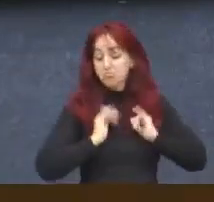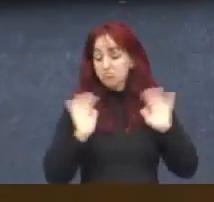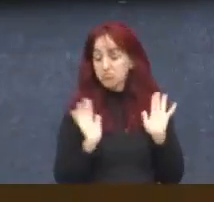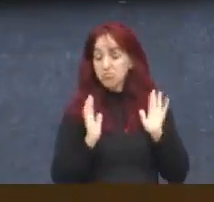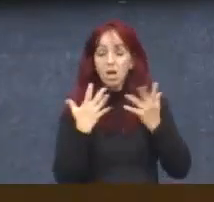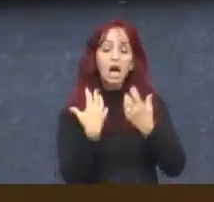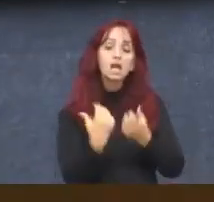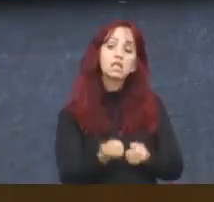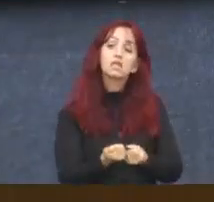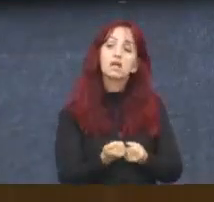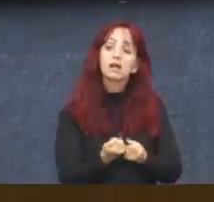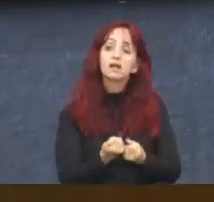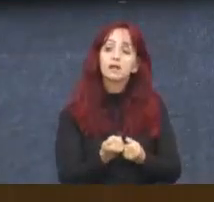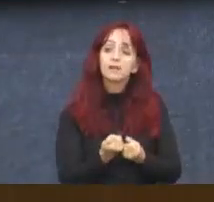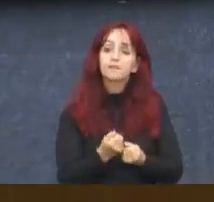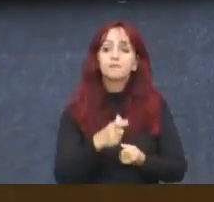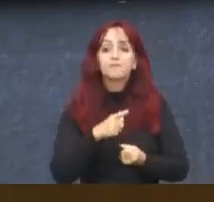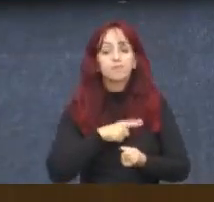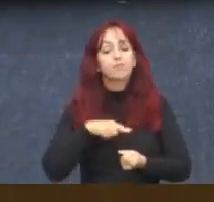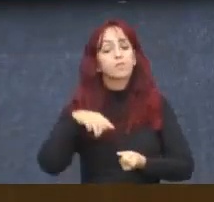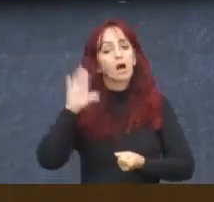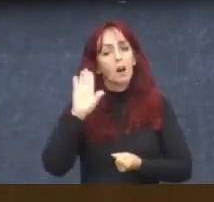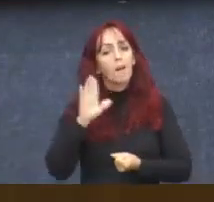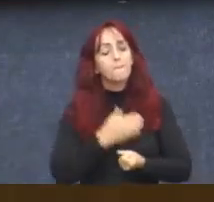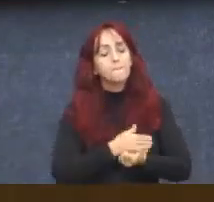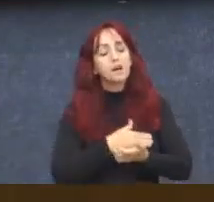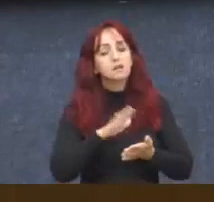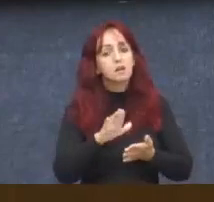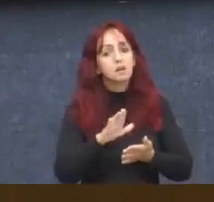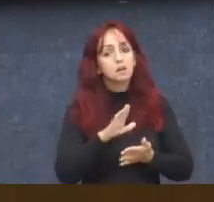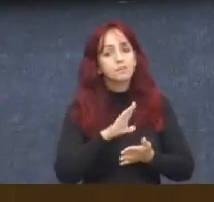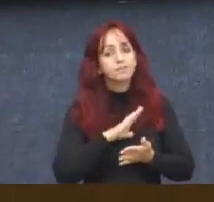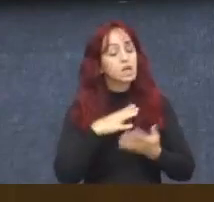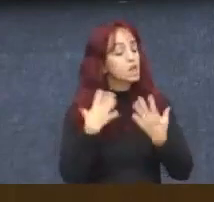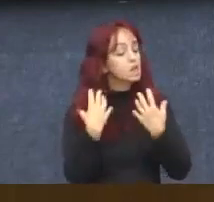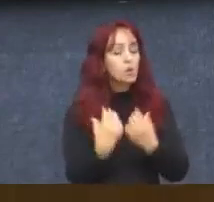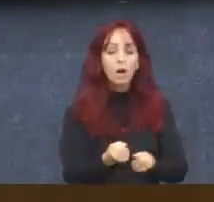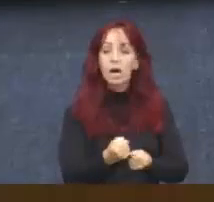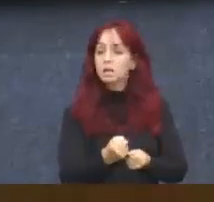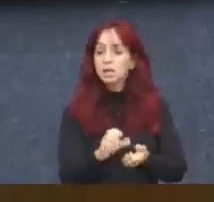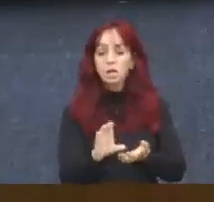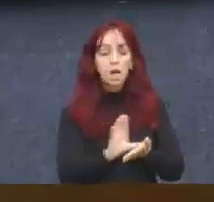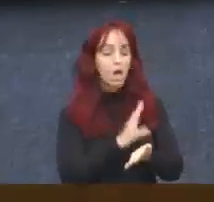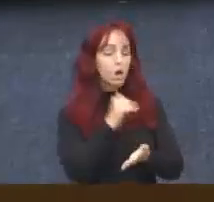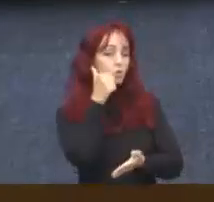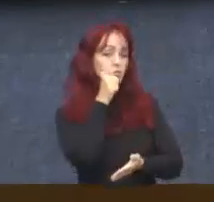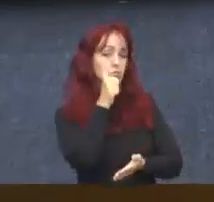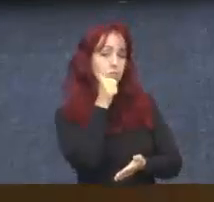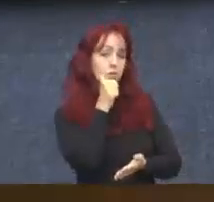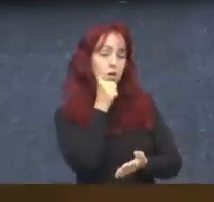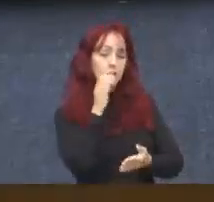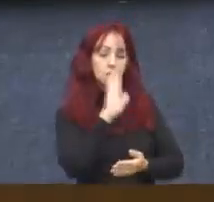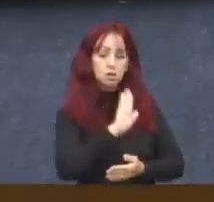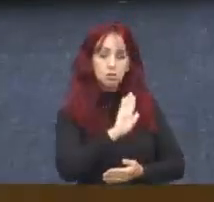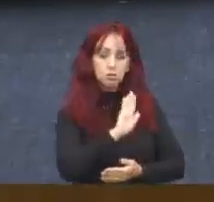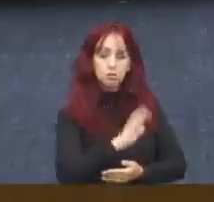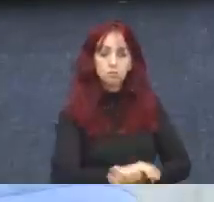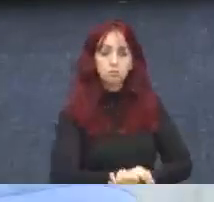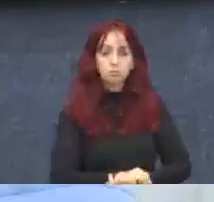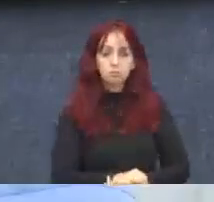menos. Está sem mandato, está cassado e não aceita recurso para candidatura feminina.